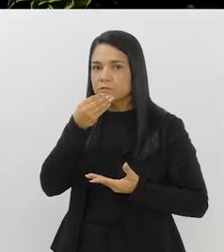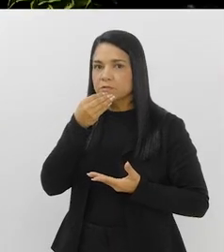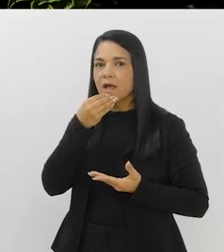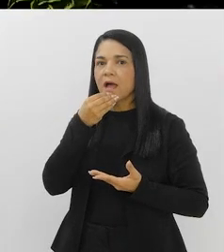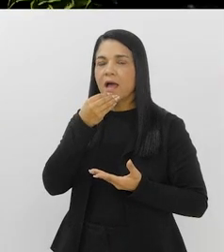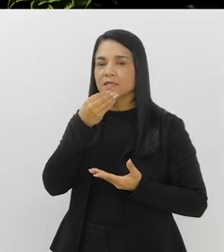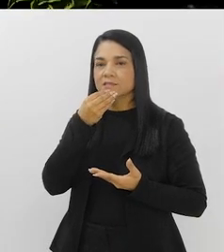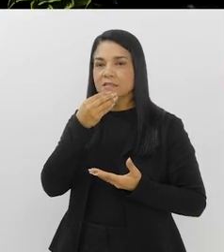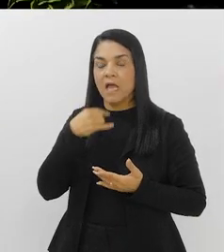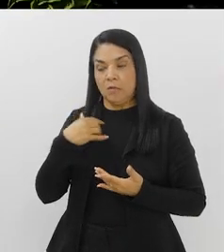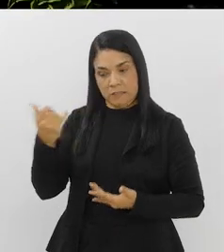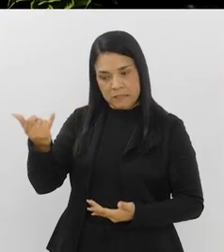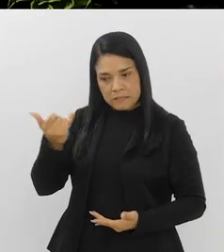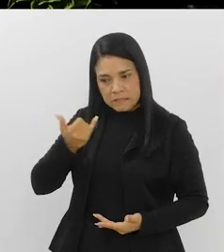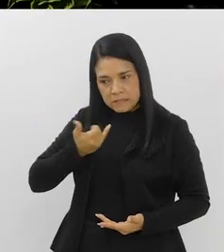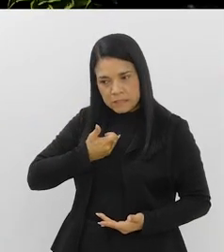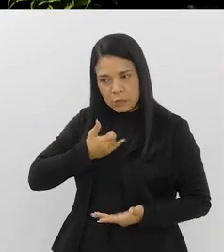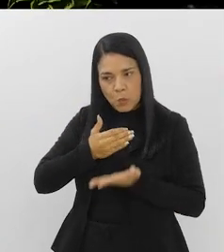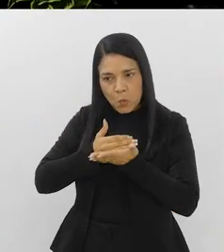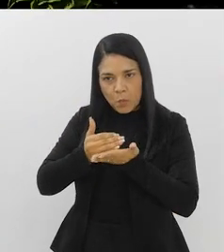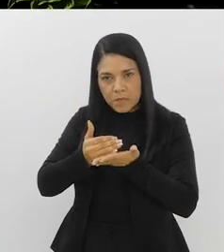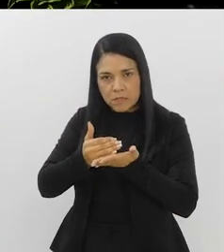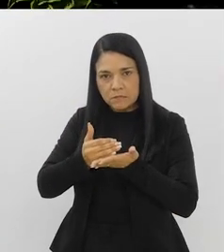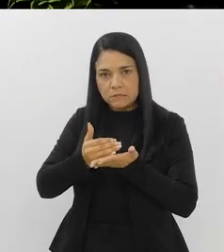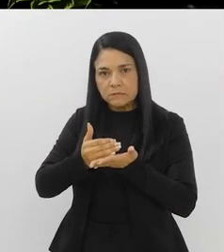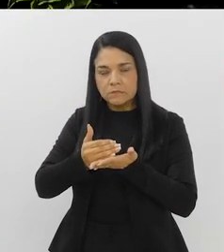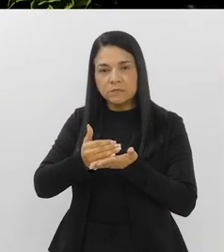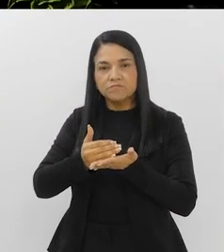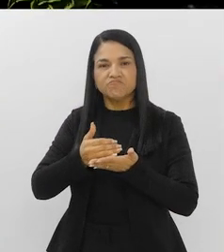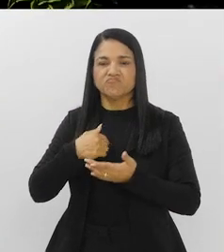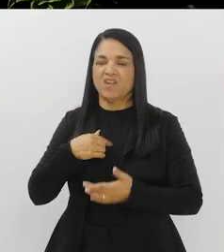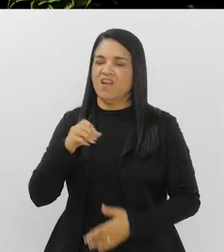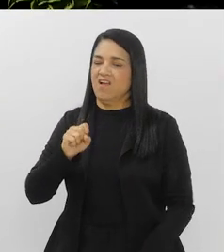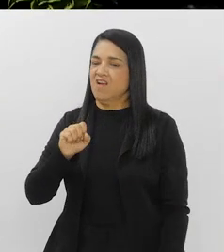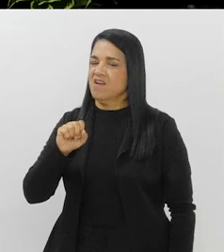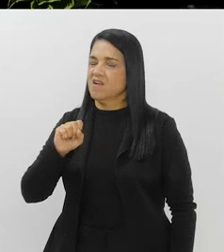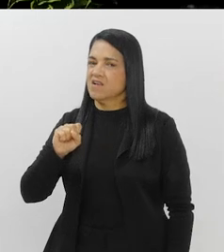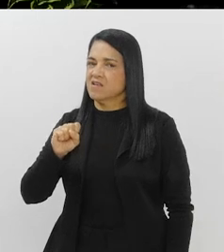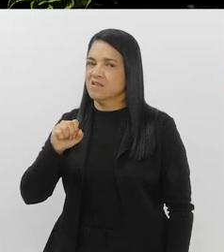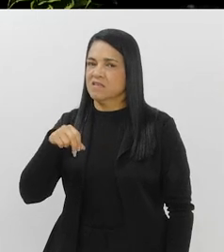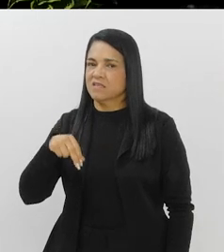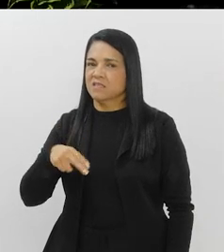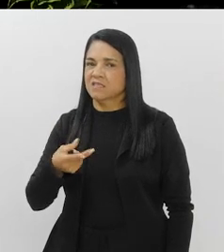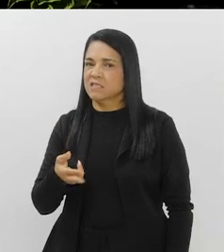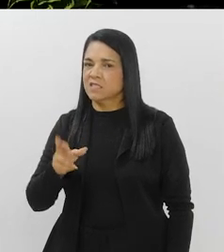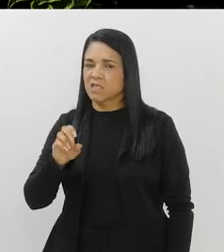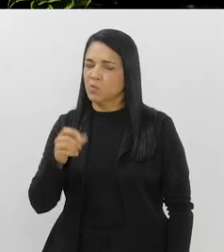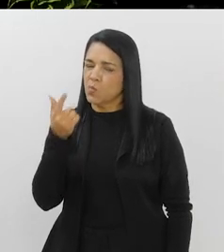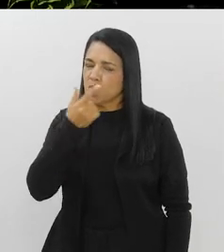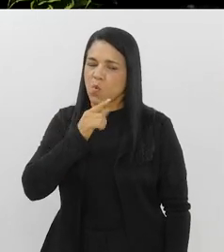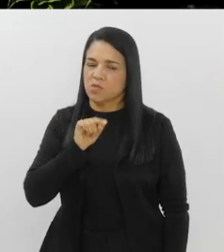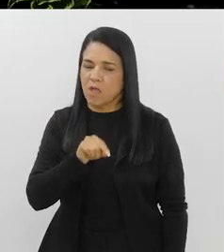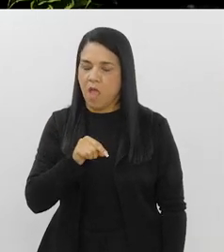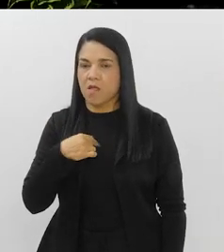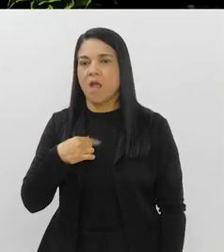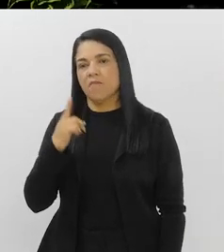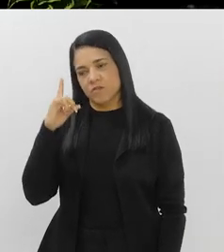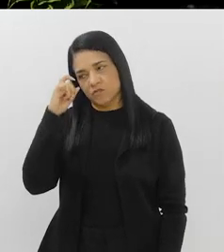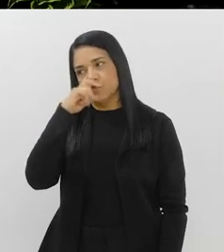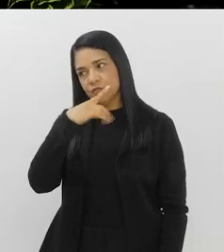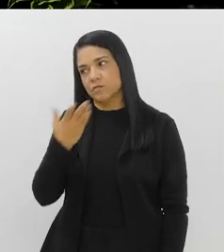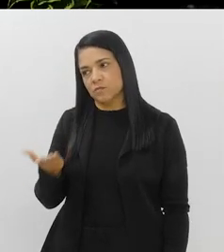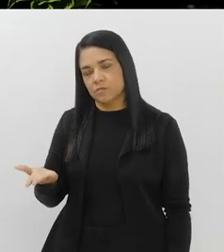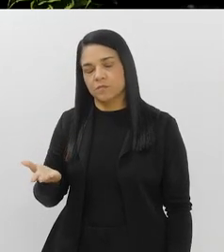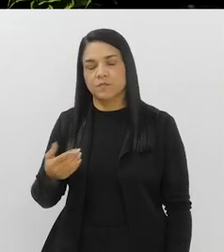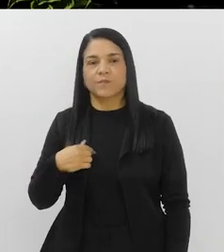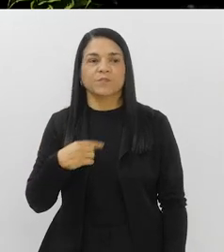agora se falar que se falar se Logo no início já já disser que o Sand não vai conseguir infelizmente fica mais